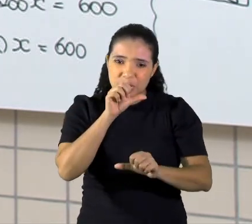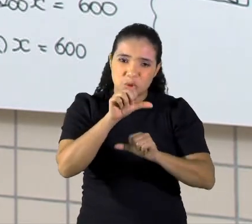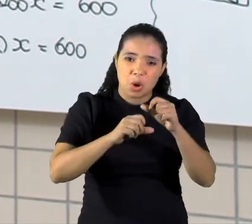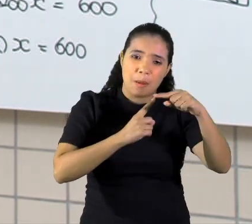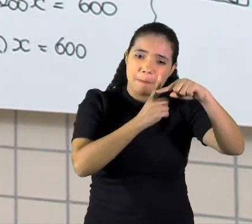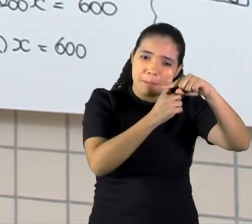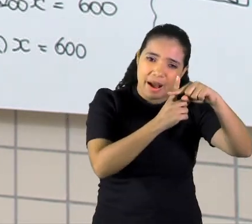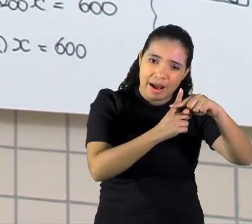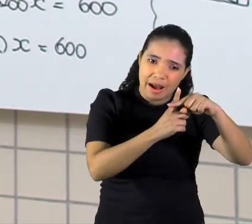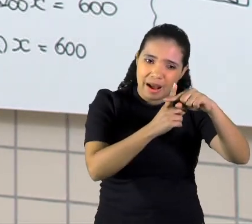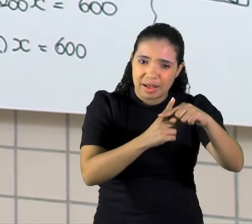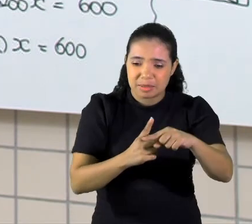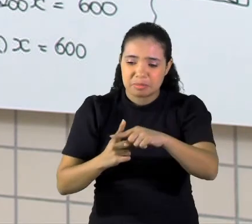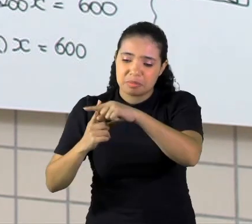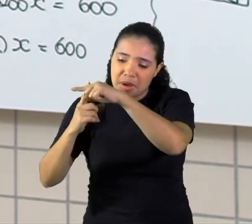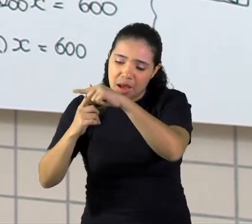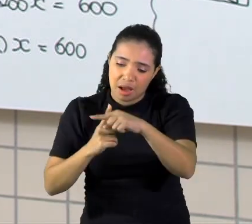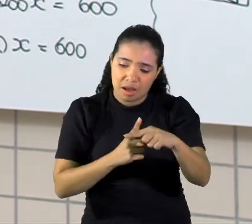sinal, proporção,